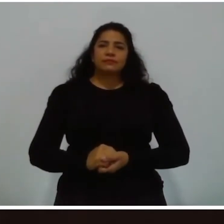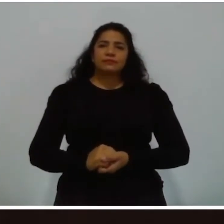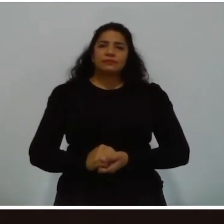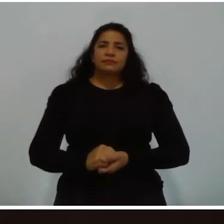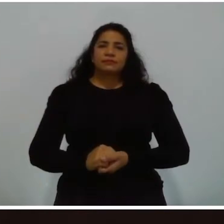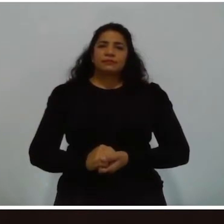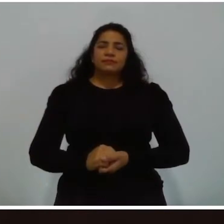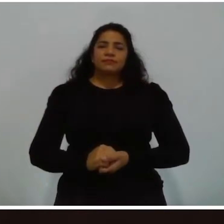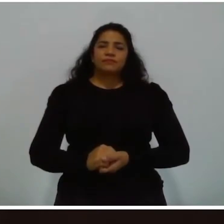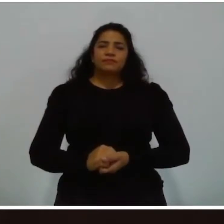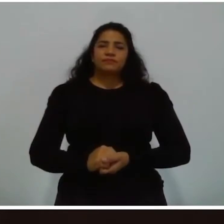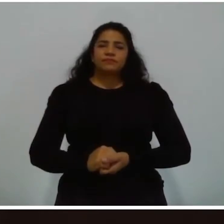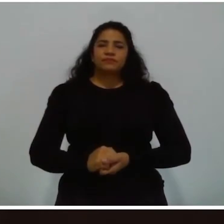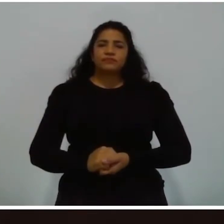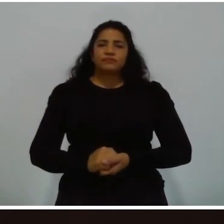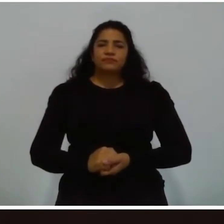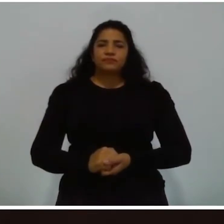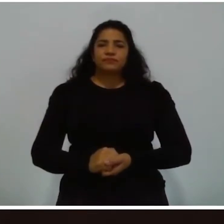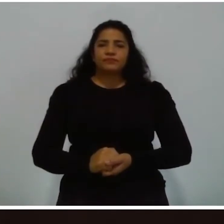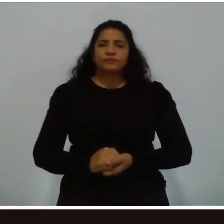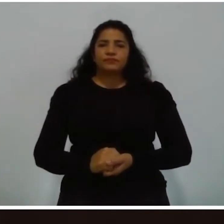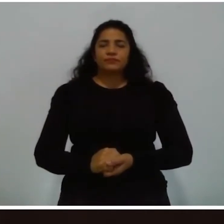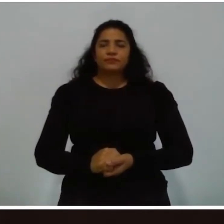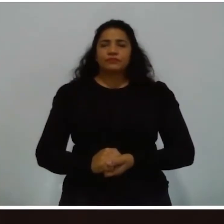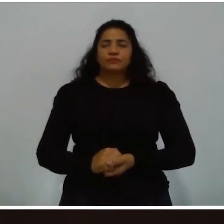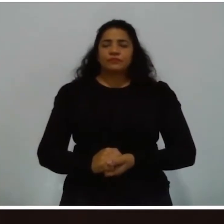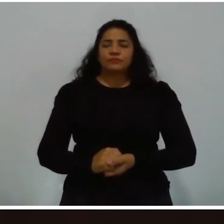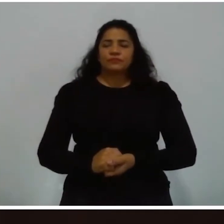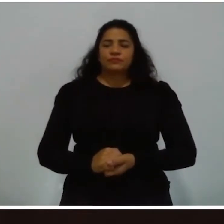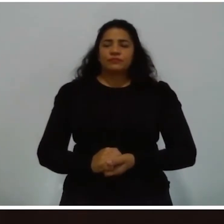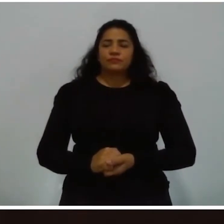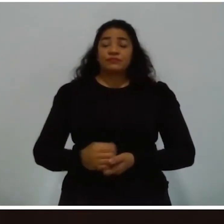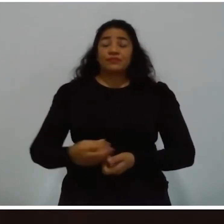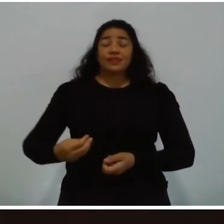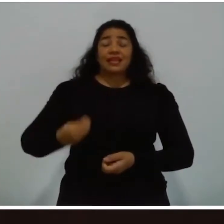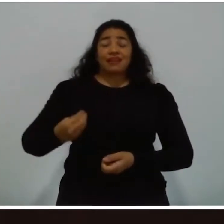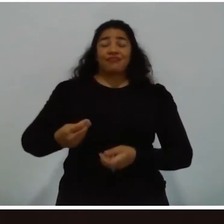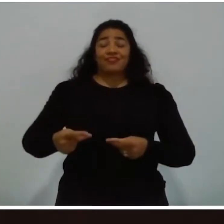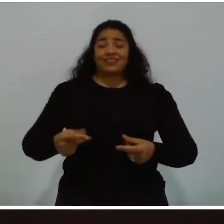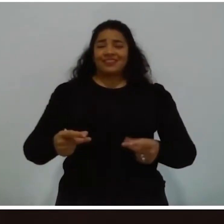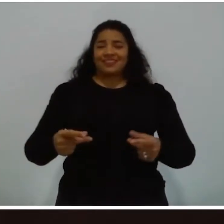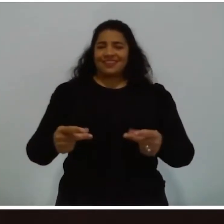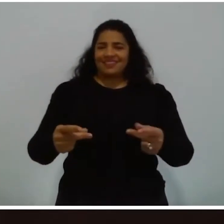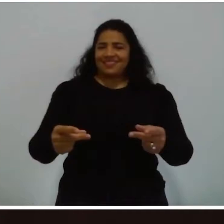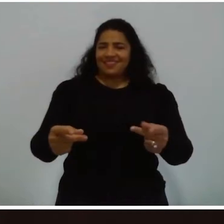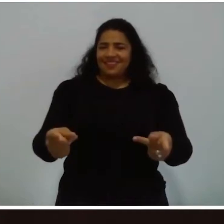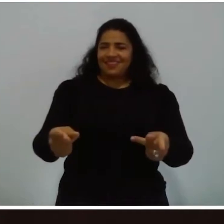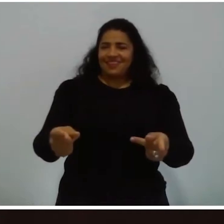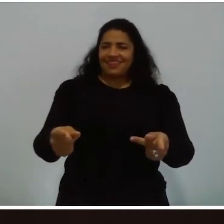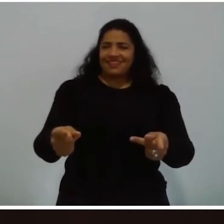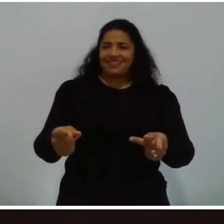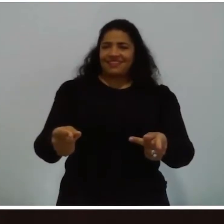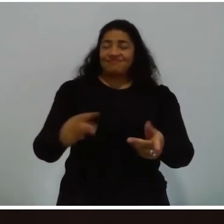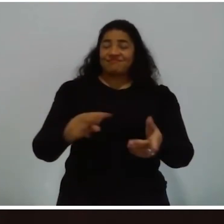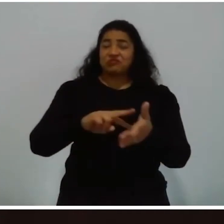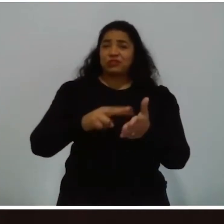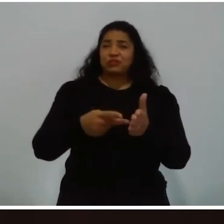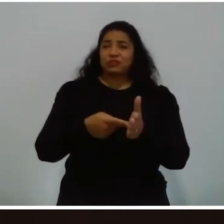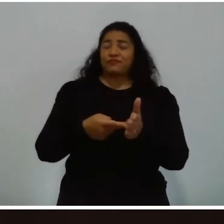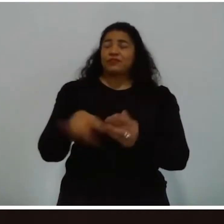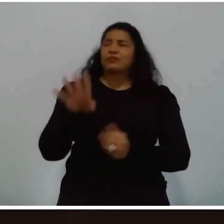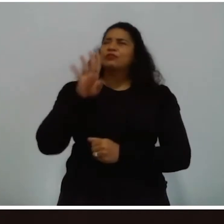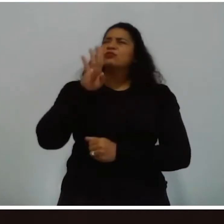João 17:3. E a vida eterna é esta, que te conheçam a ti, o